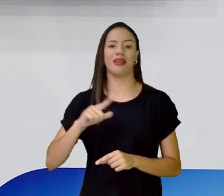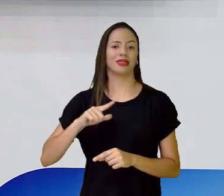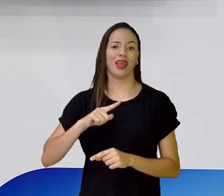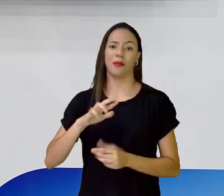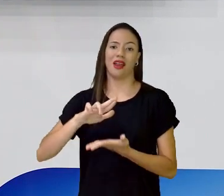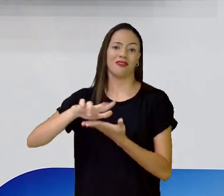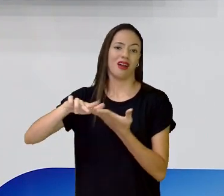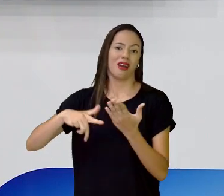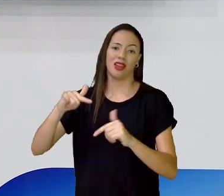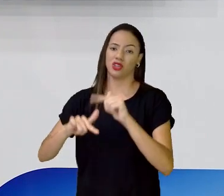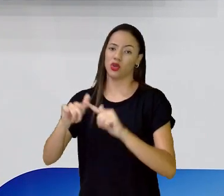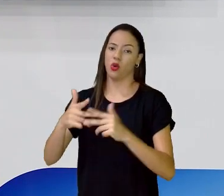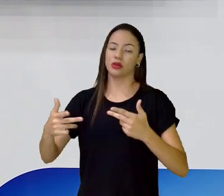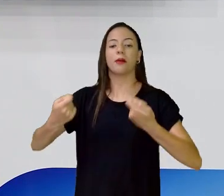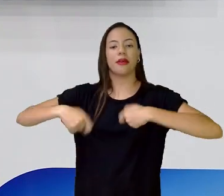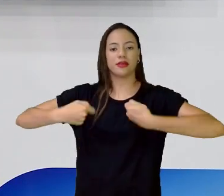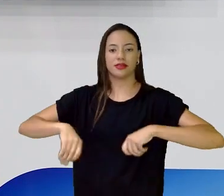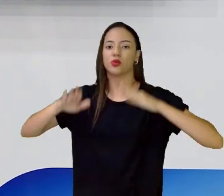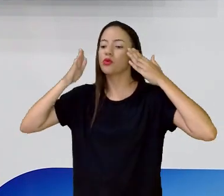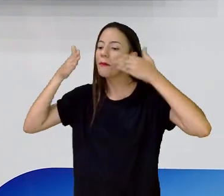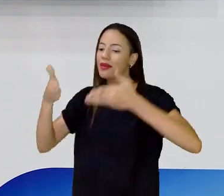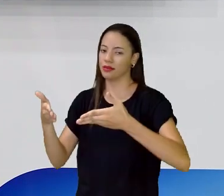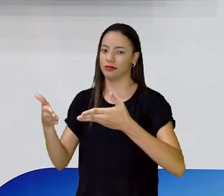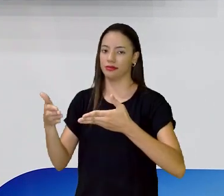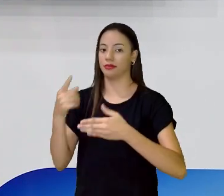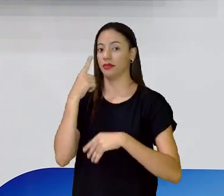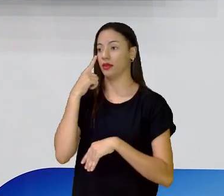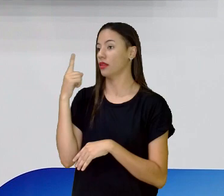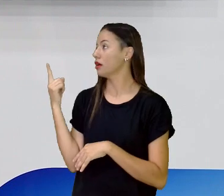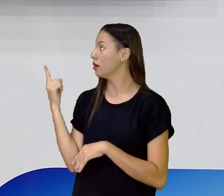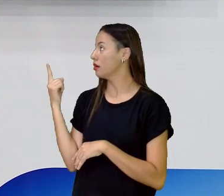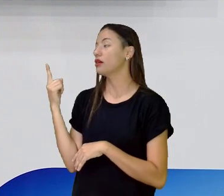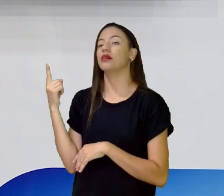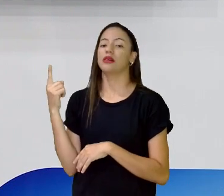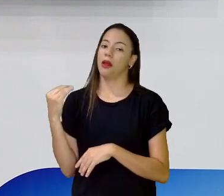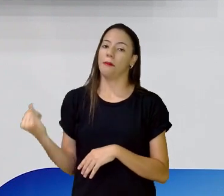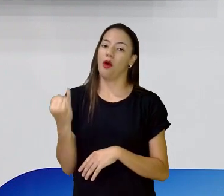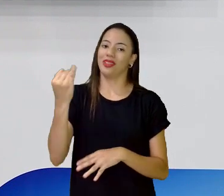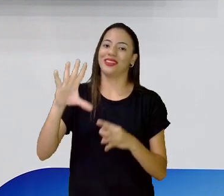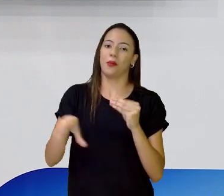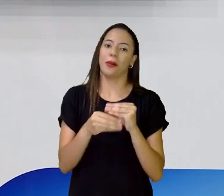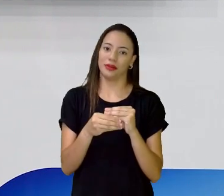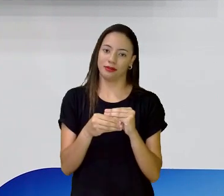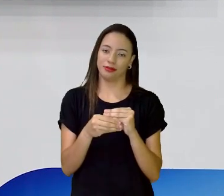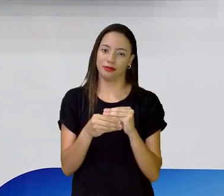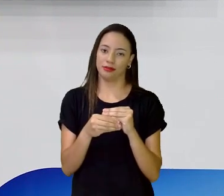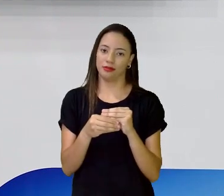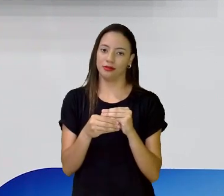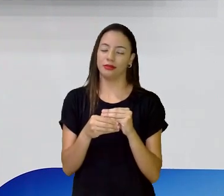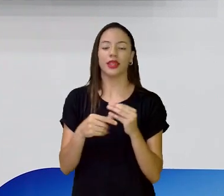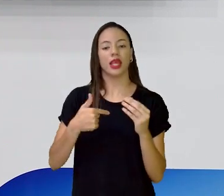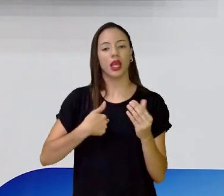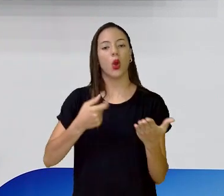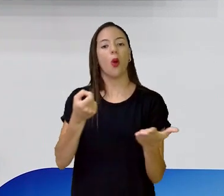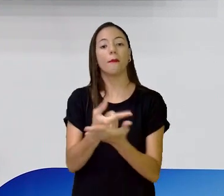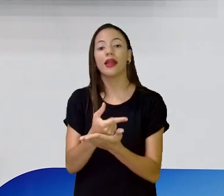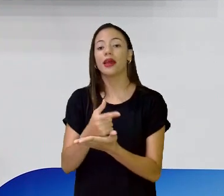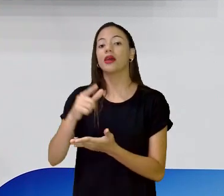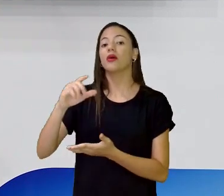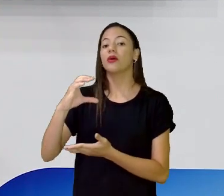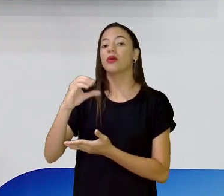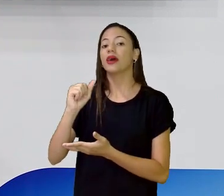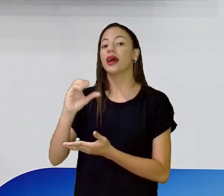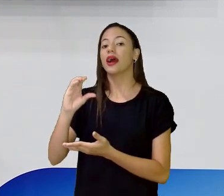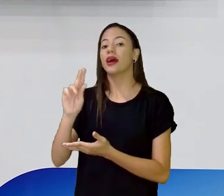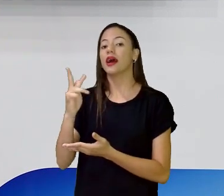você precisa especificar. Nesse caso aí, é importante um complemento. Eu comprei um cacho